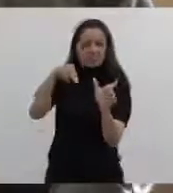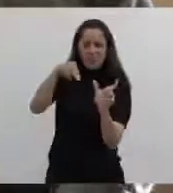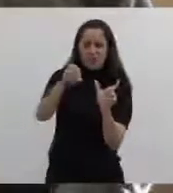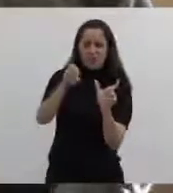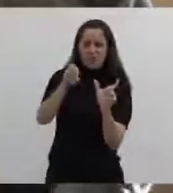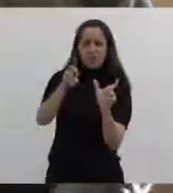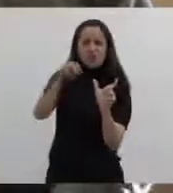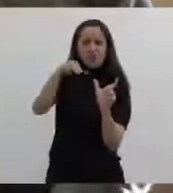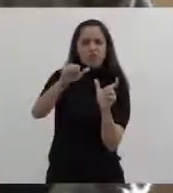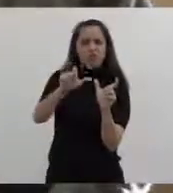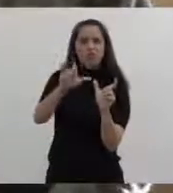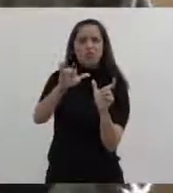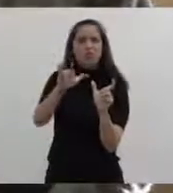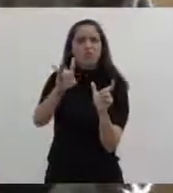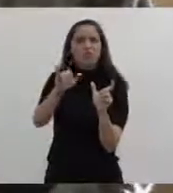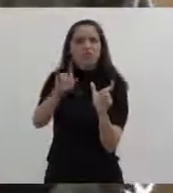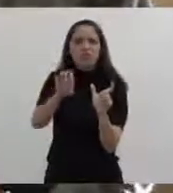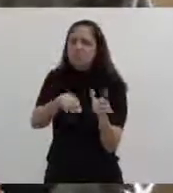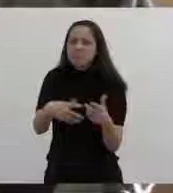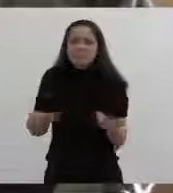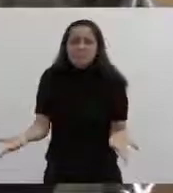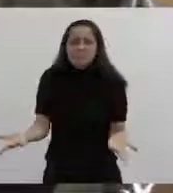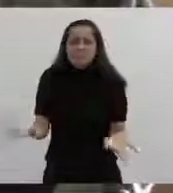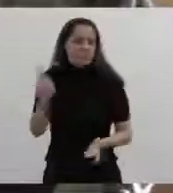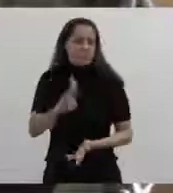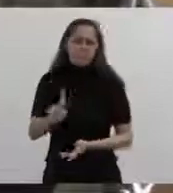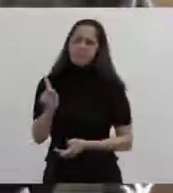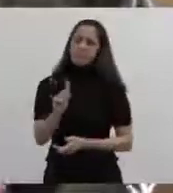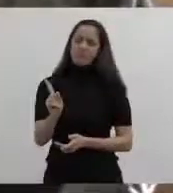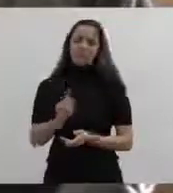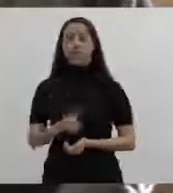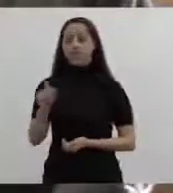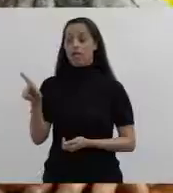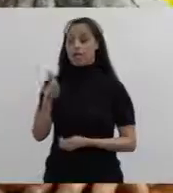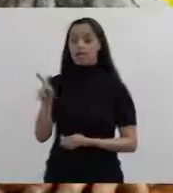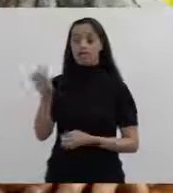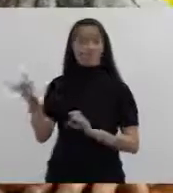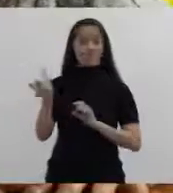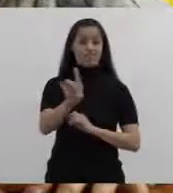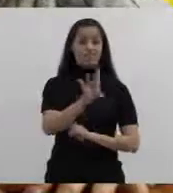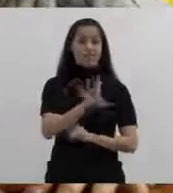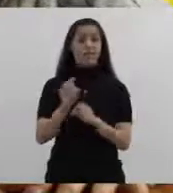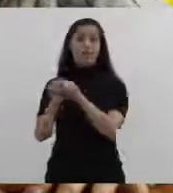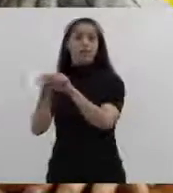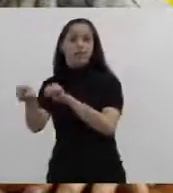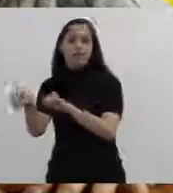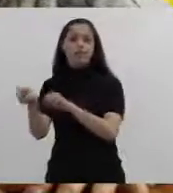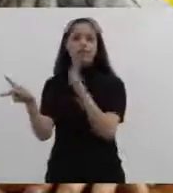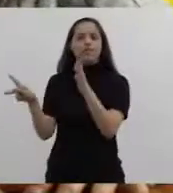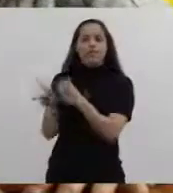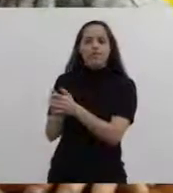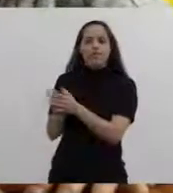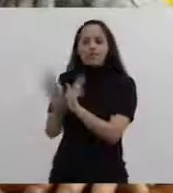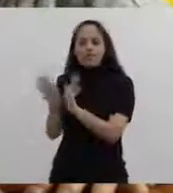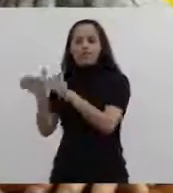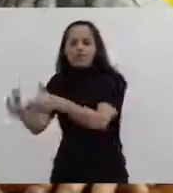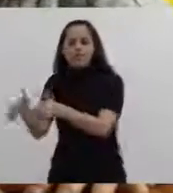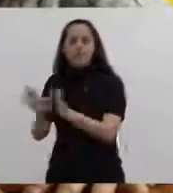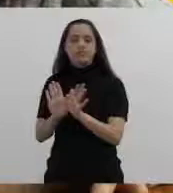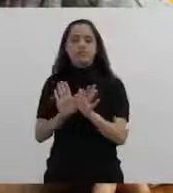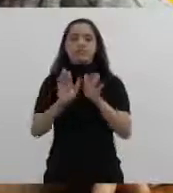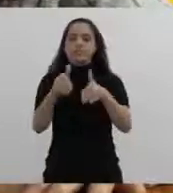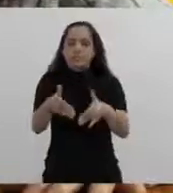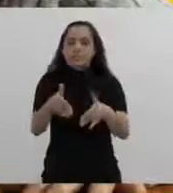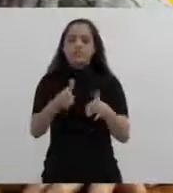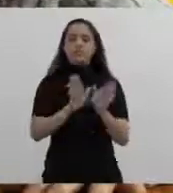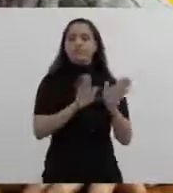professores formados cada um em sua própria área, como história ou matemática. Não são formados em educação especial, não